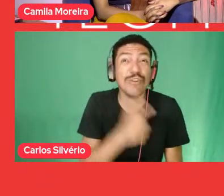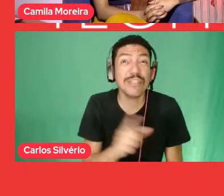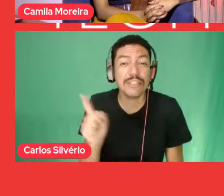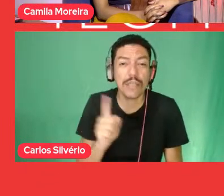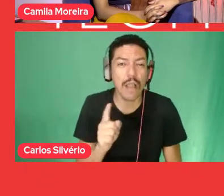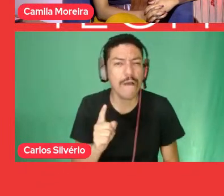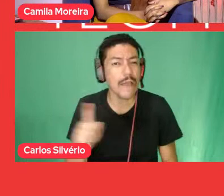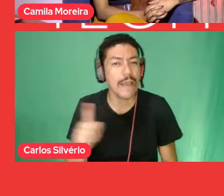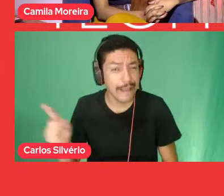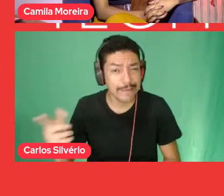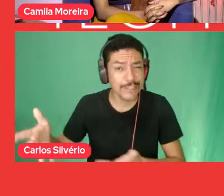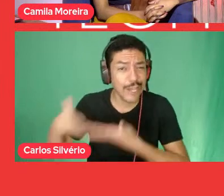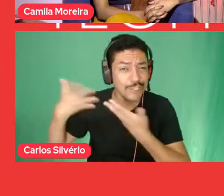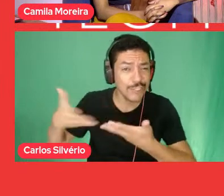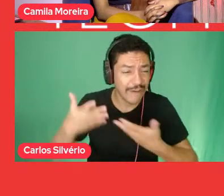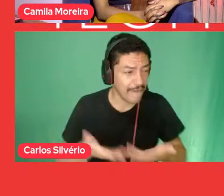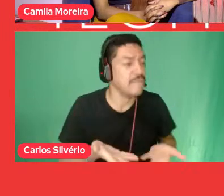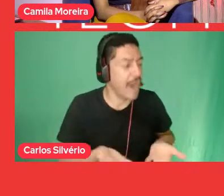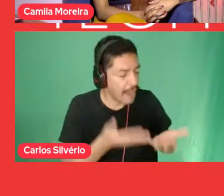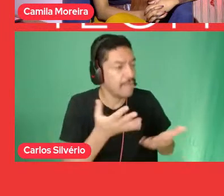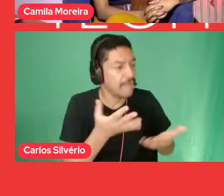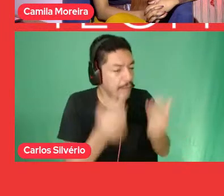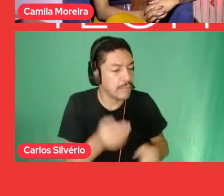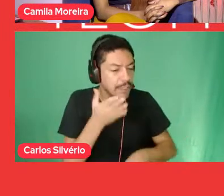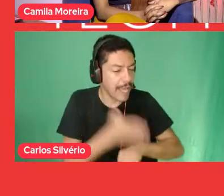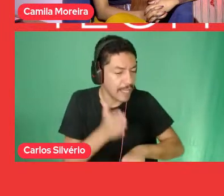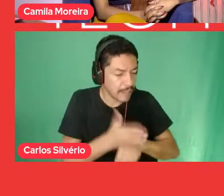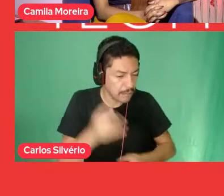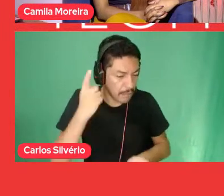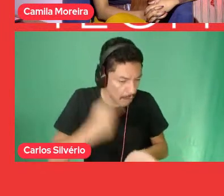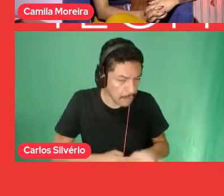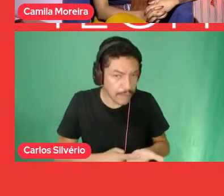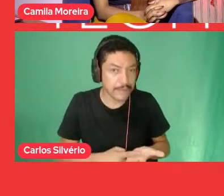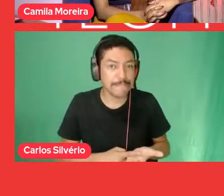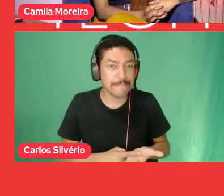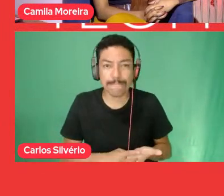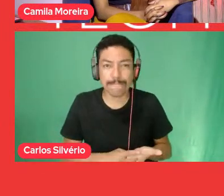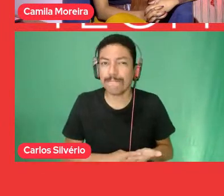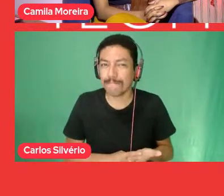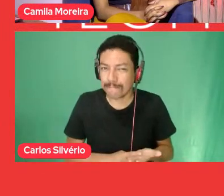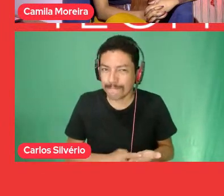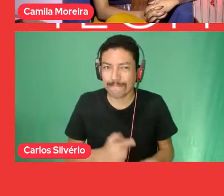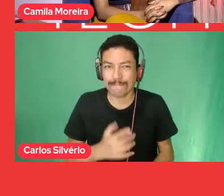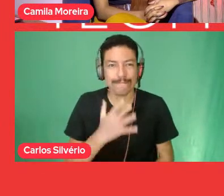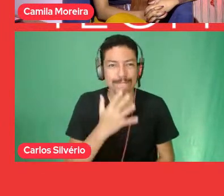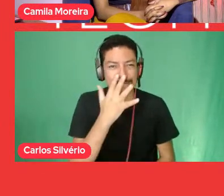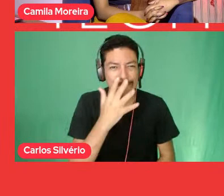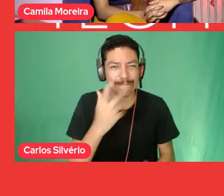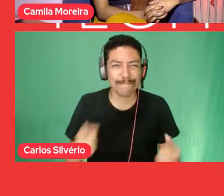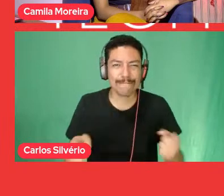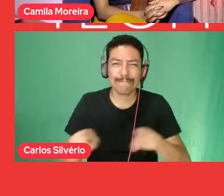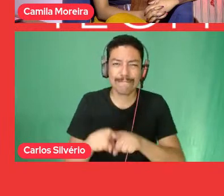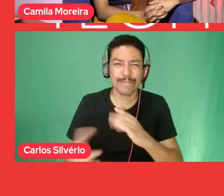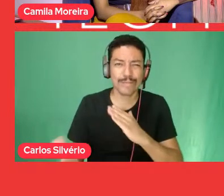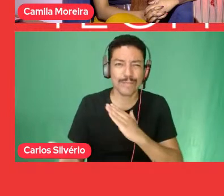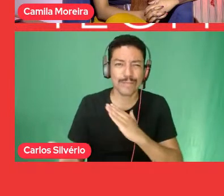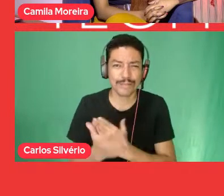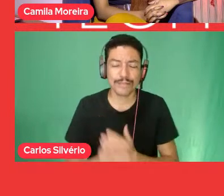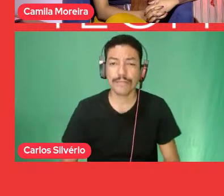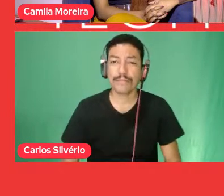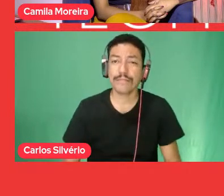reunião. Então, assim, é esse tipo, né, de aliado. E eu não posso deixar de compartilhar uma informação